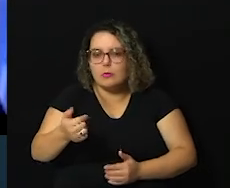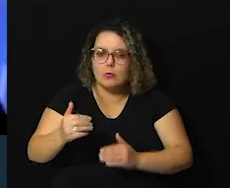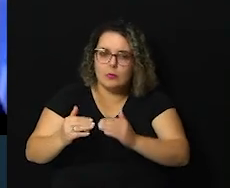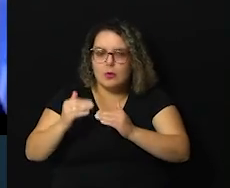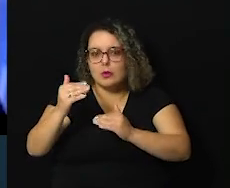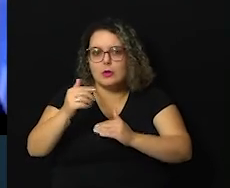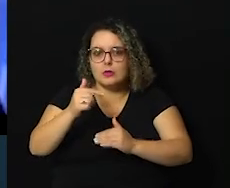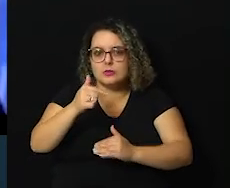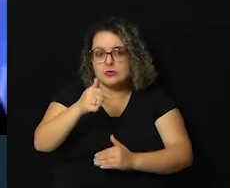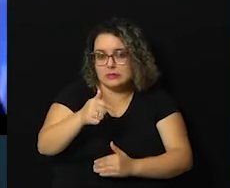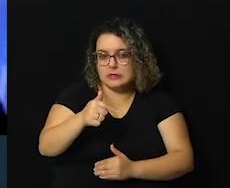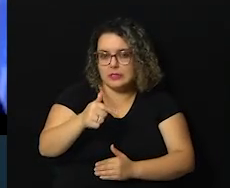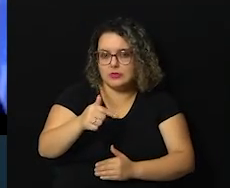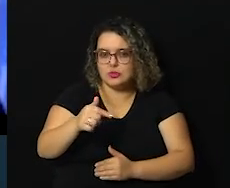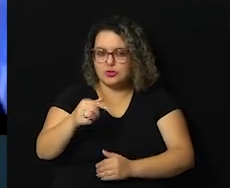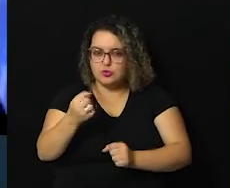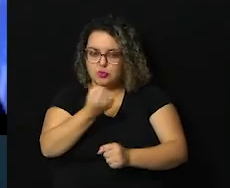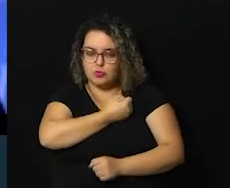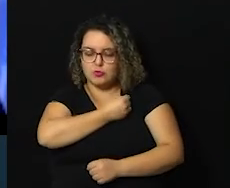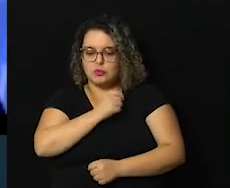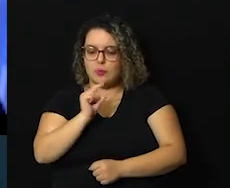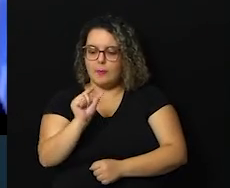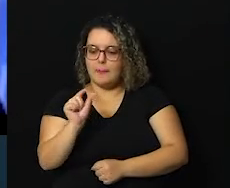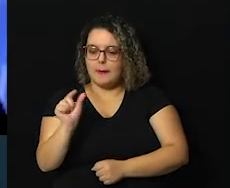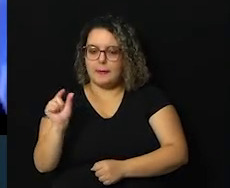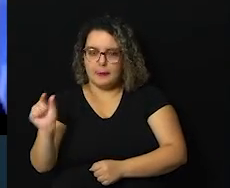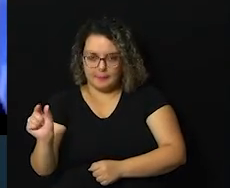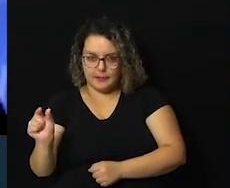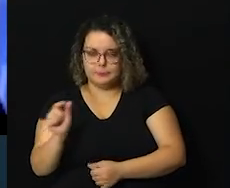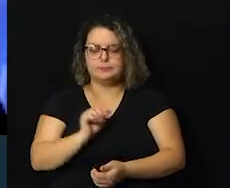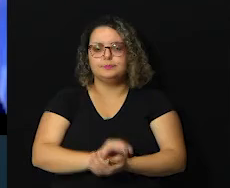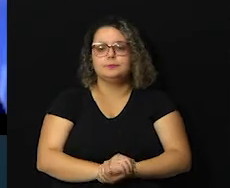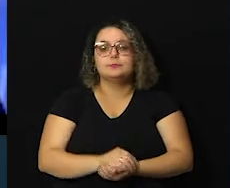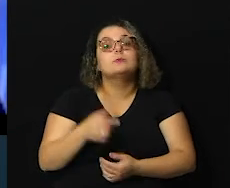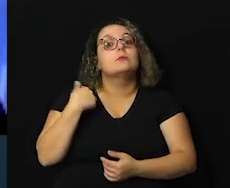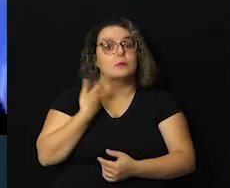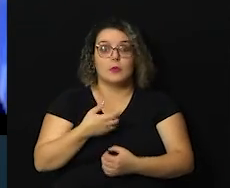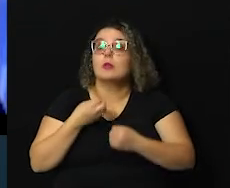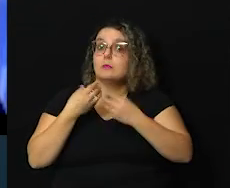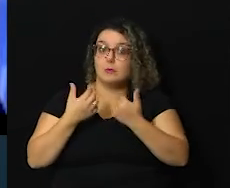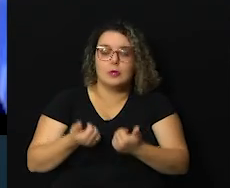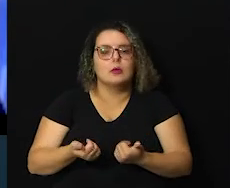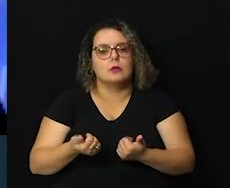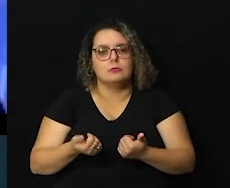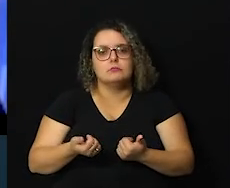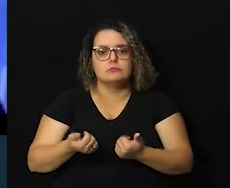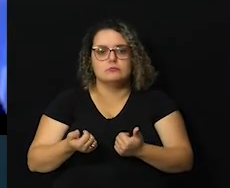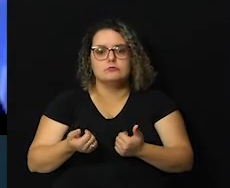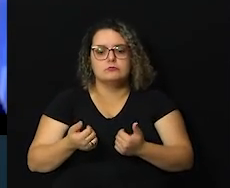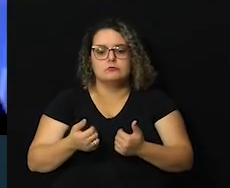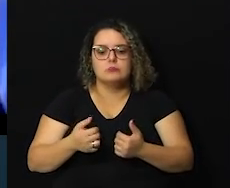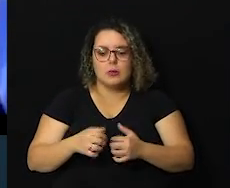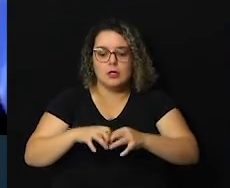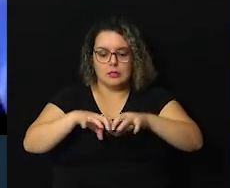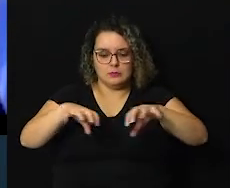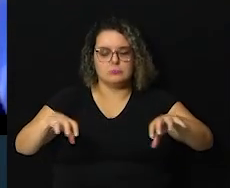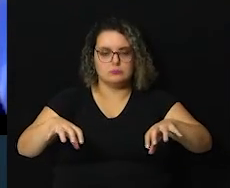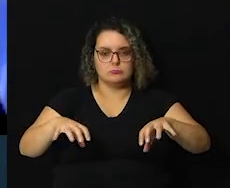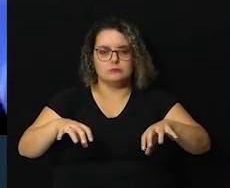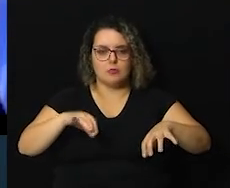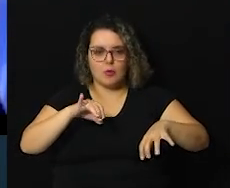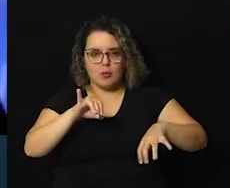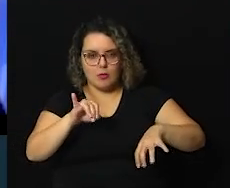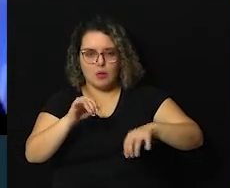um pouco maior do que sete dígitos então a gente está indo muito bem a gente tá essa divisão de